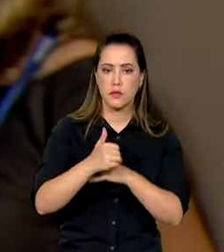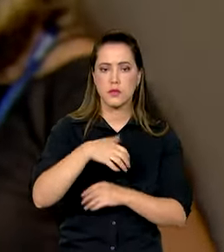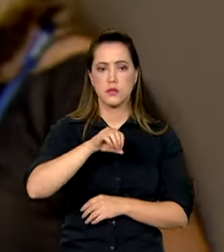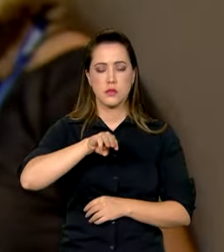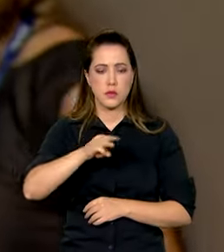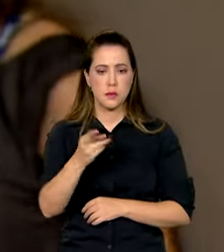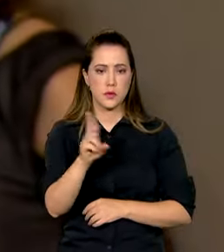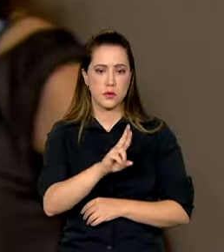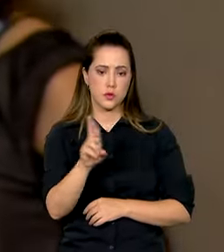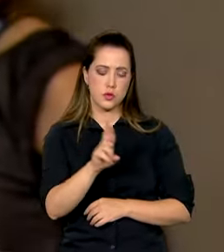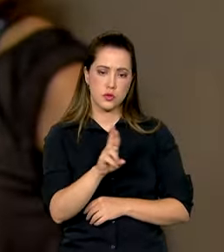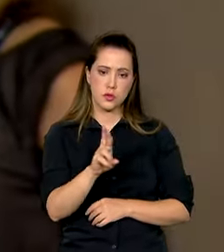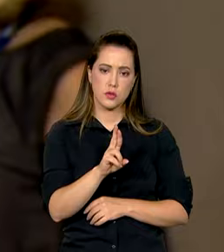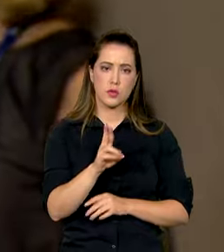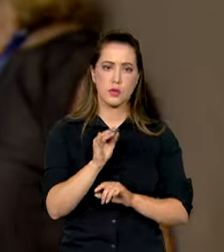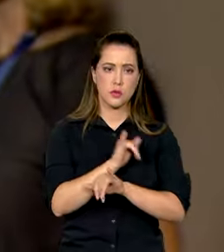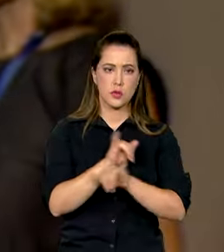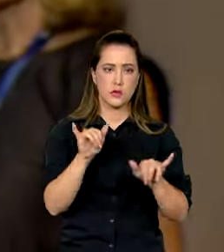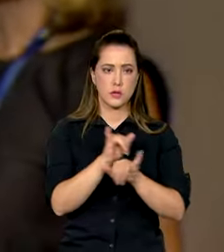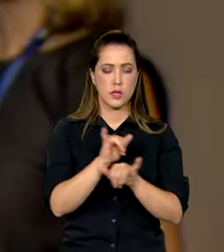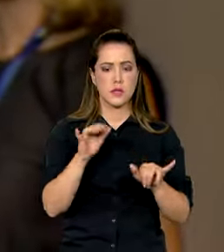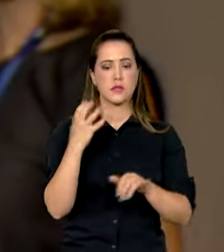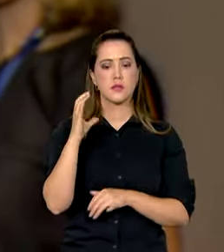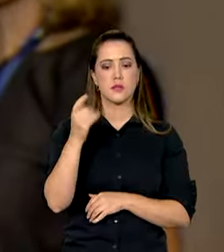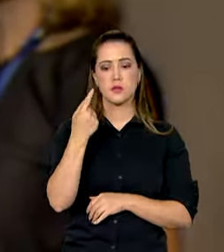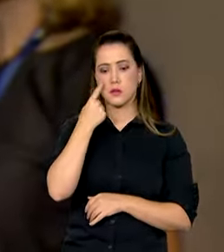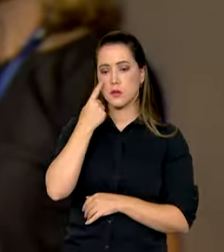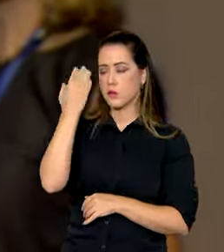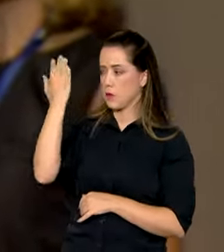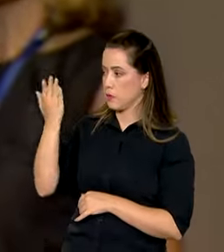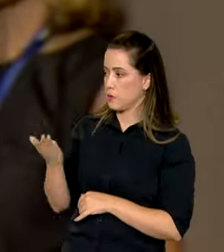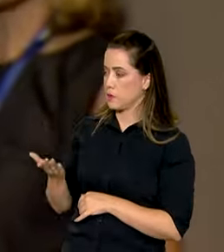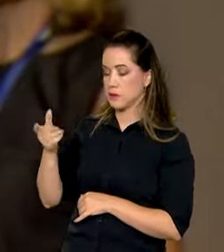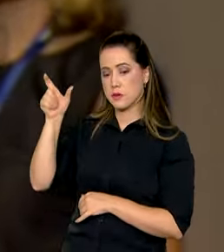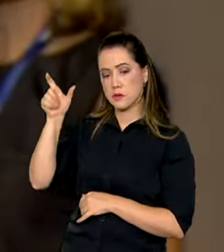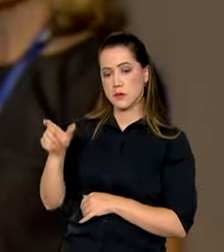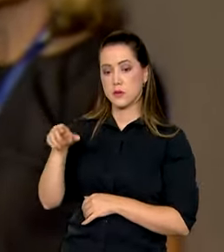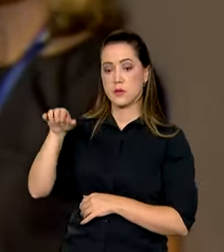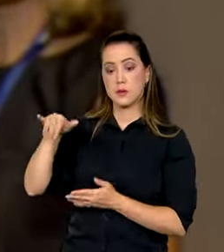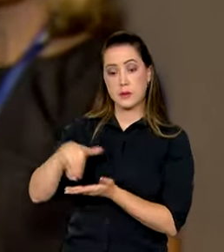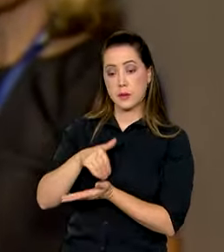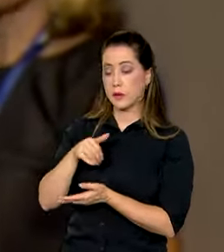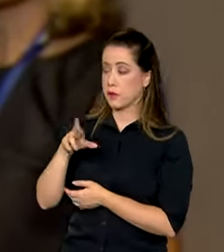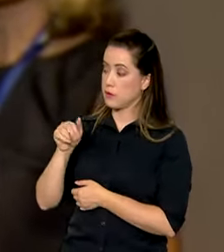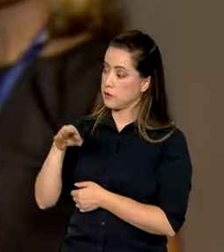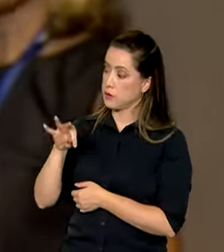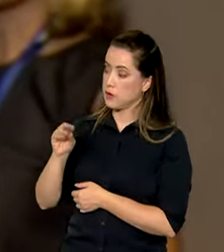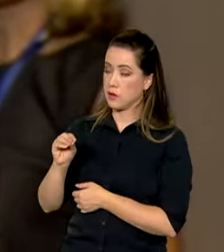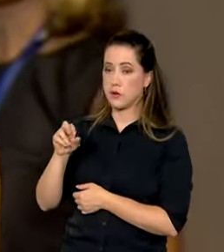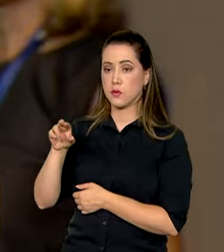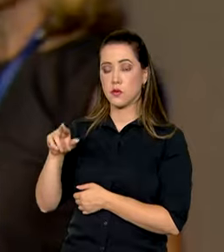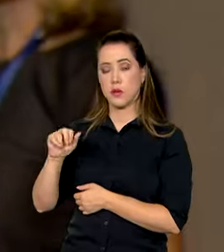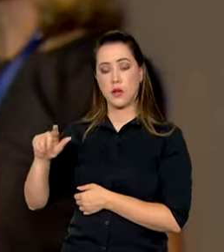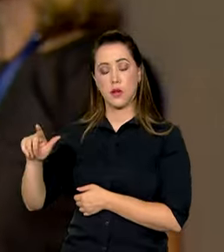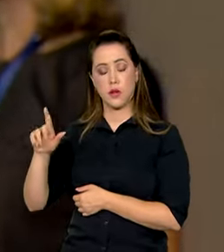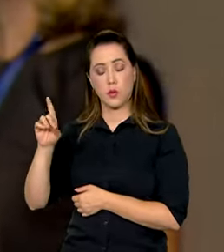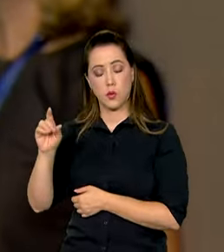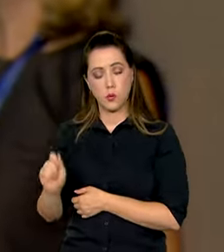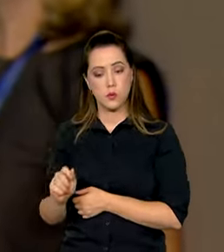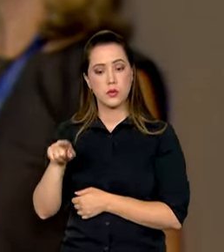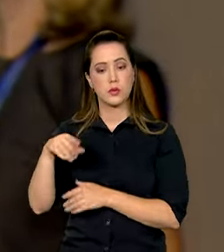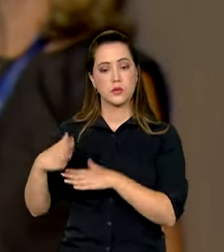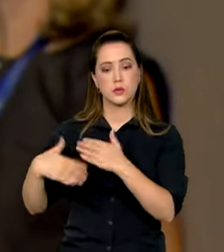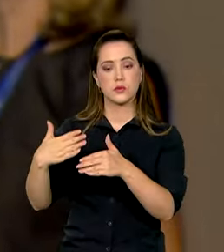de popularização e divulgação da ciência. Aqui está o secretário Inácio Arruda, sempre senador, que virou o secretário